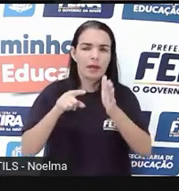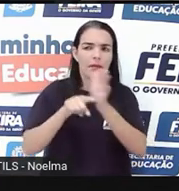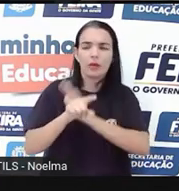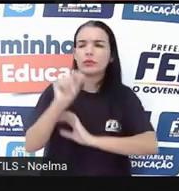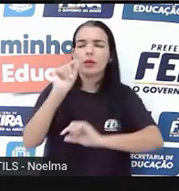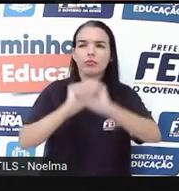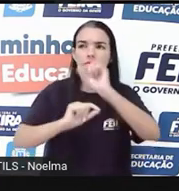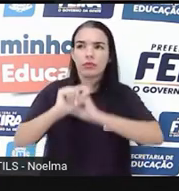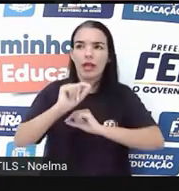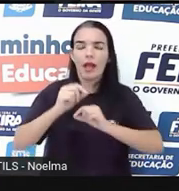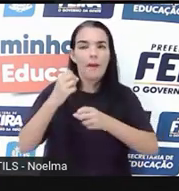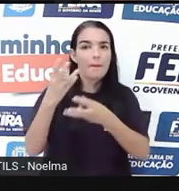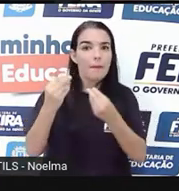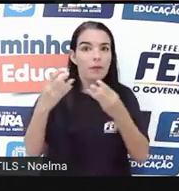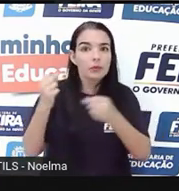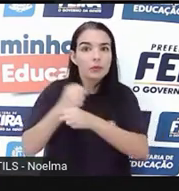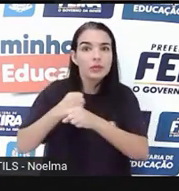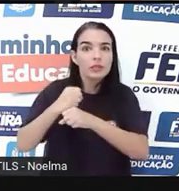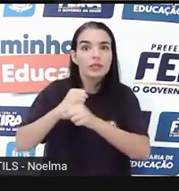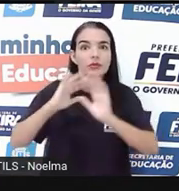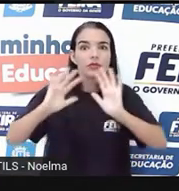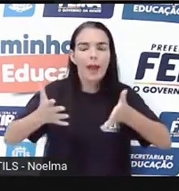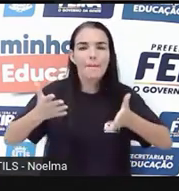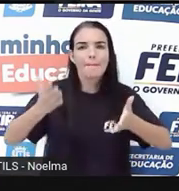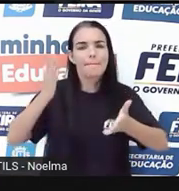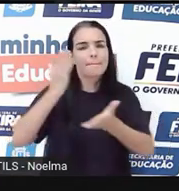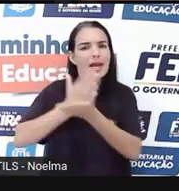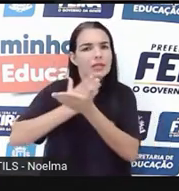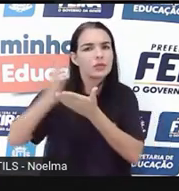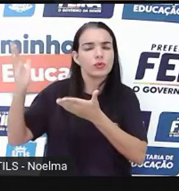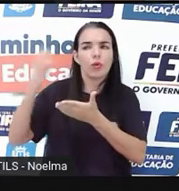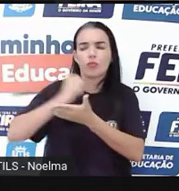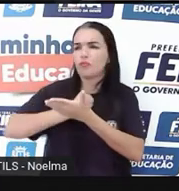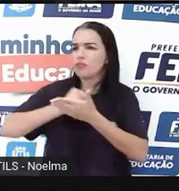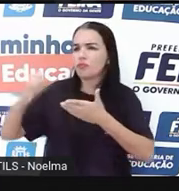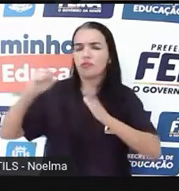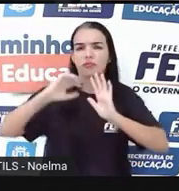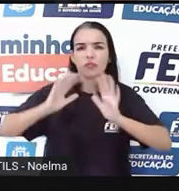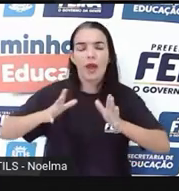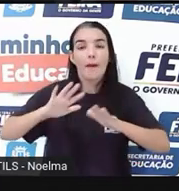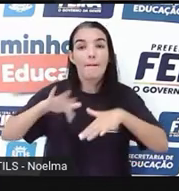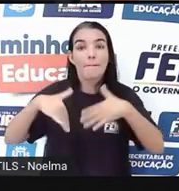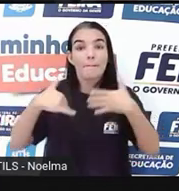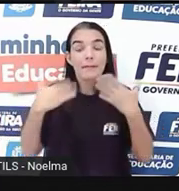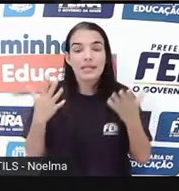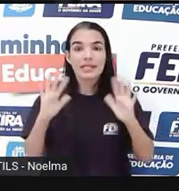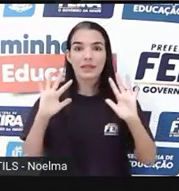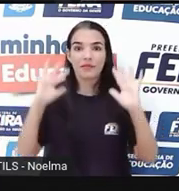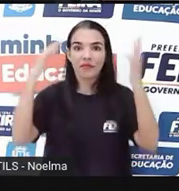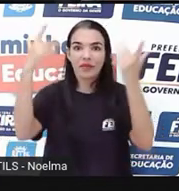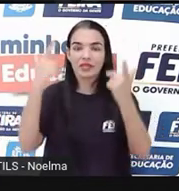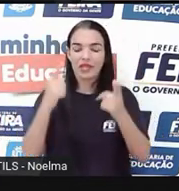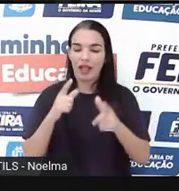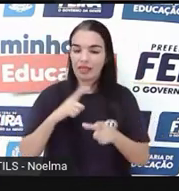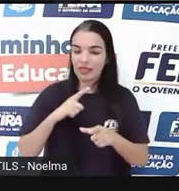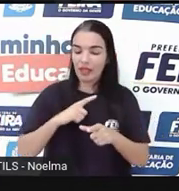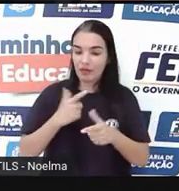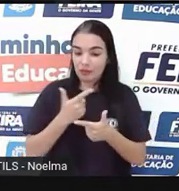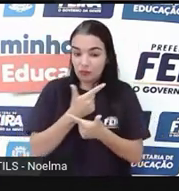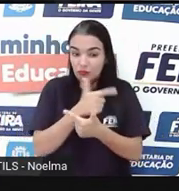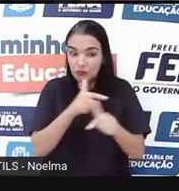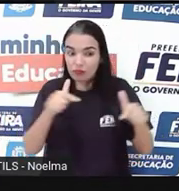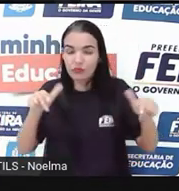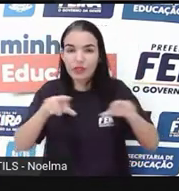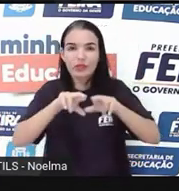passou e essa festividade foi ganhando novas maneiras de acontecer. O Halloween,